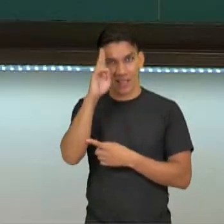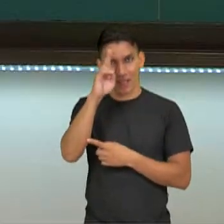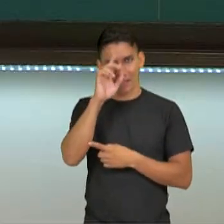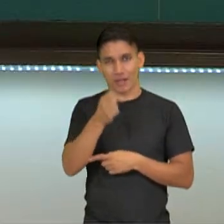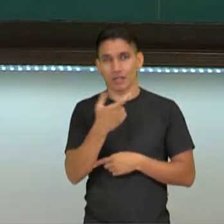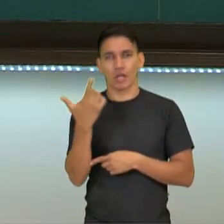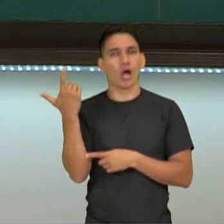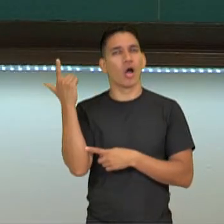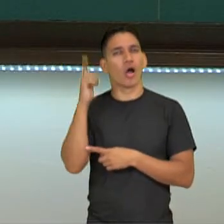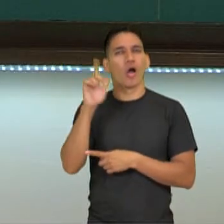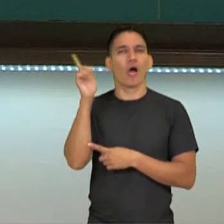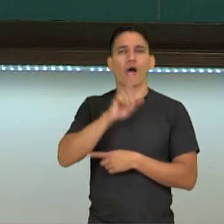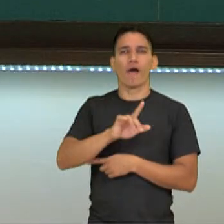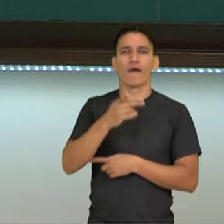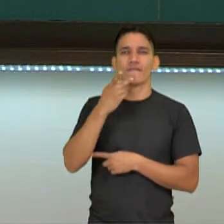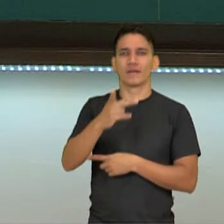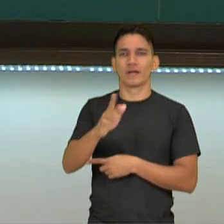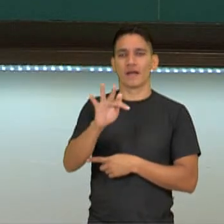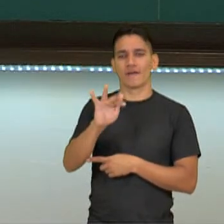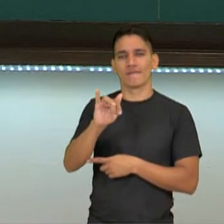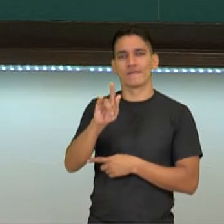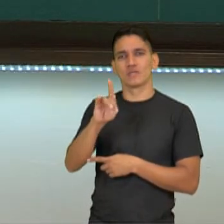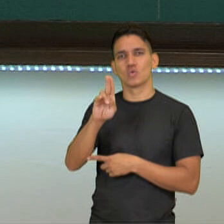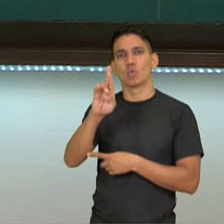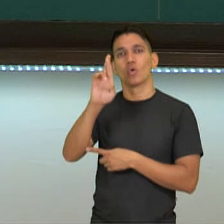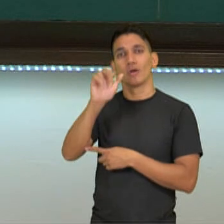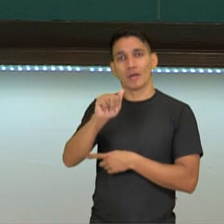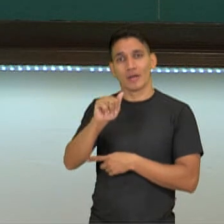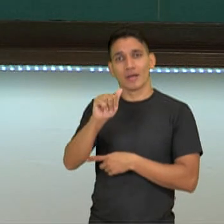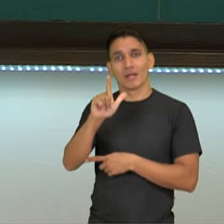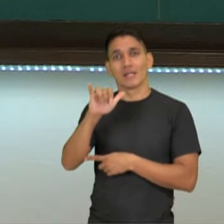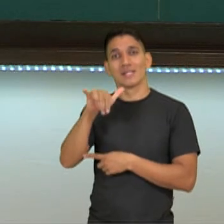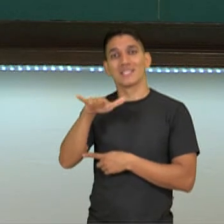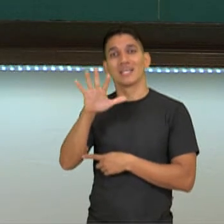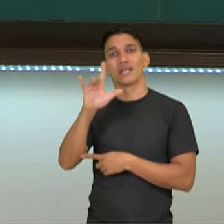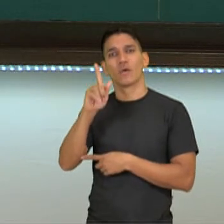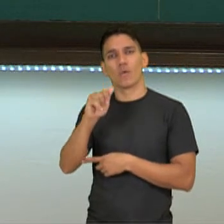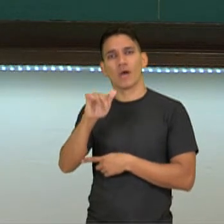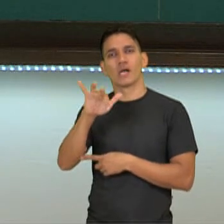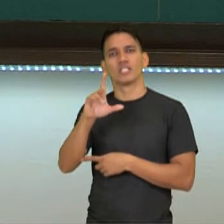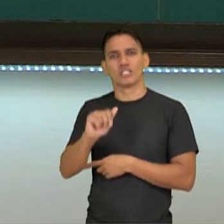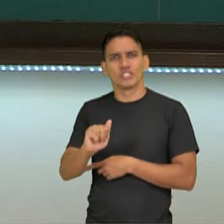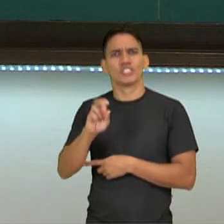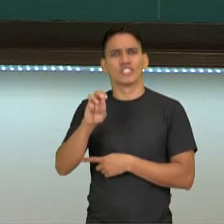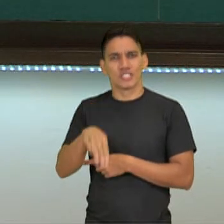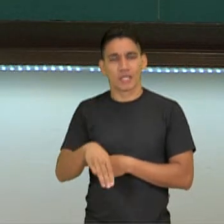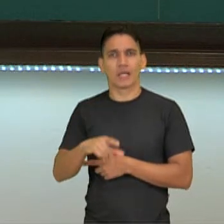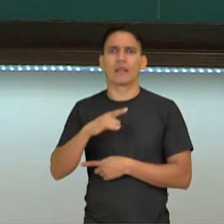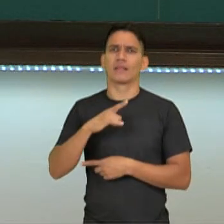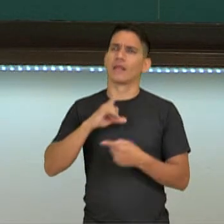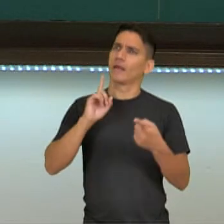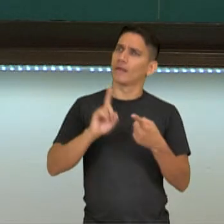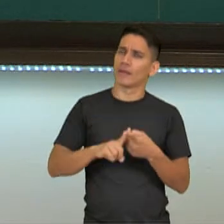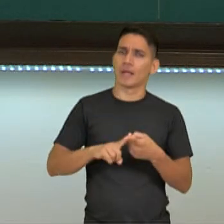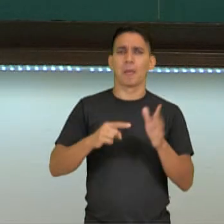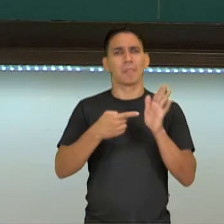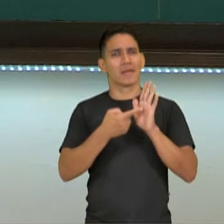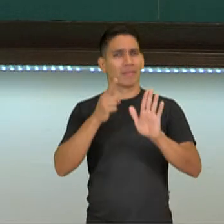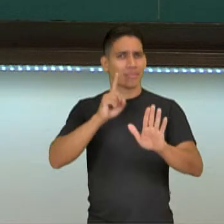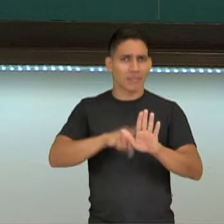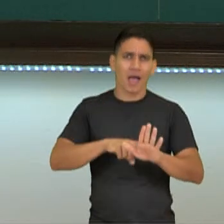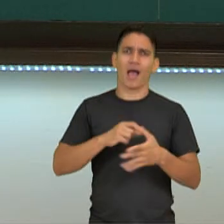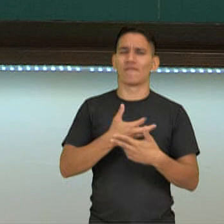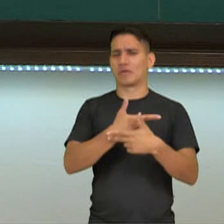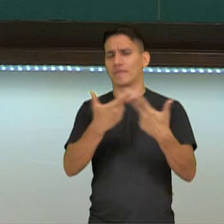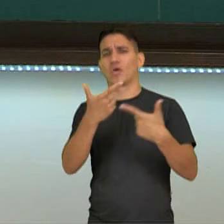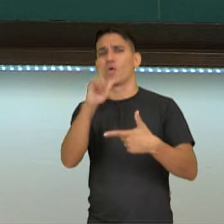nossas figuras de linguagem, quando a gente estuda metáfora, metonímia, hipérbole, né? Então, eu vou deixar vocês tentando se lembrar,